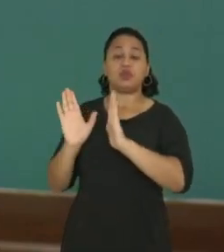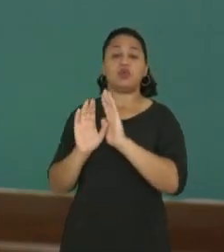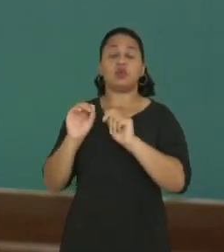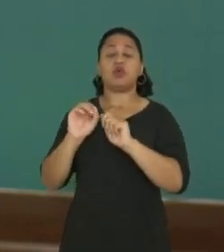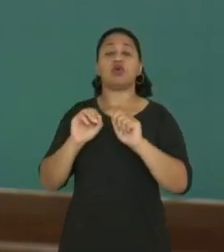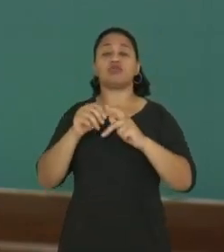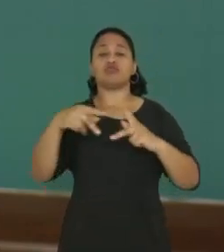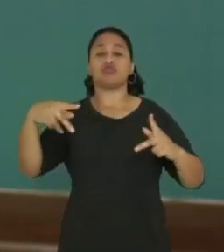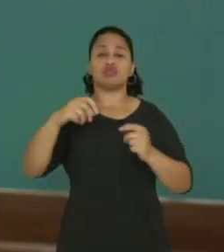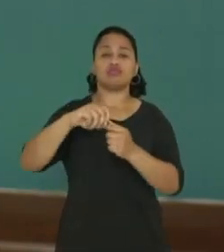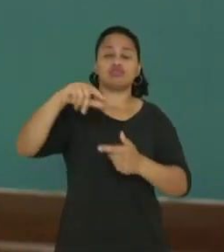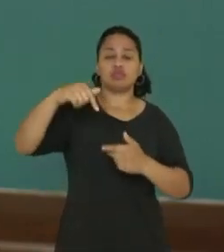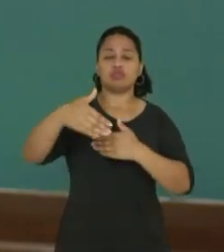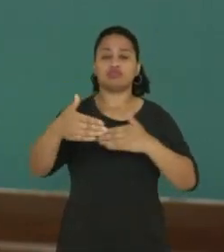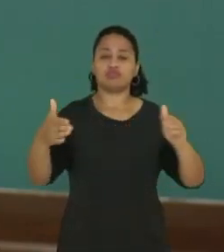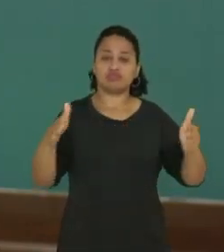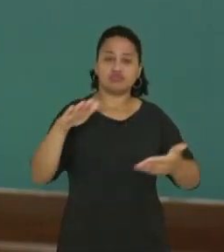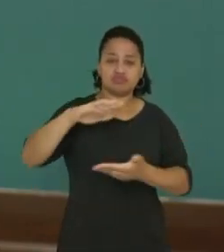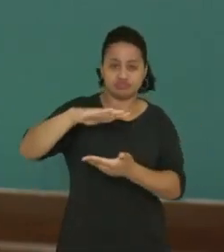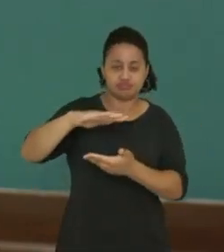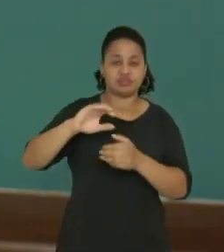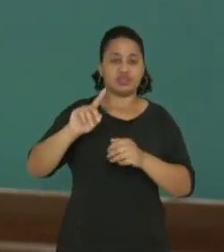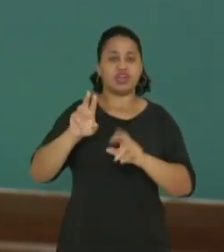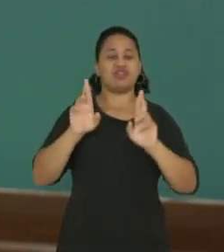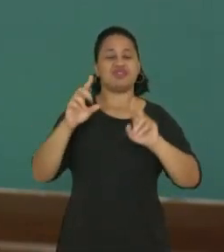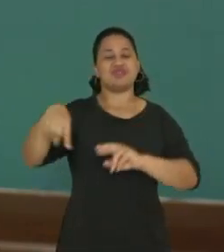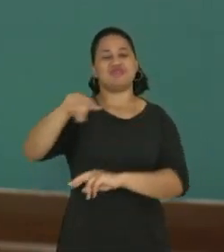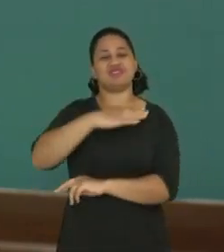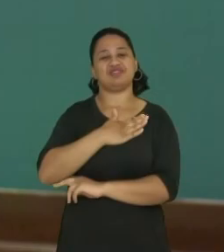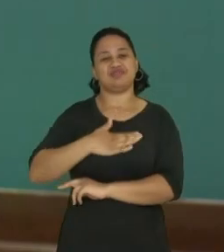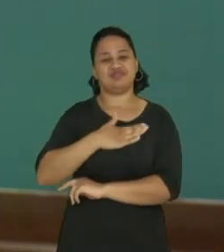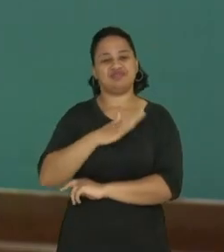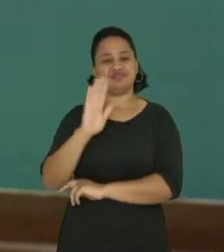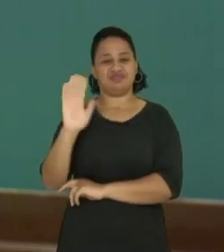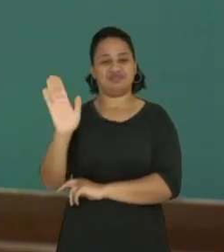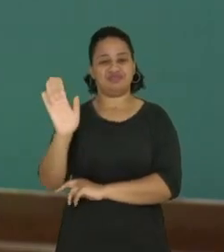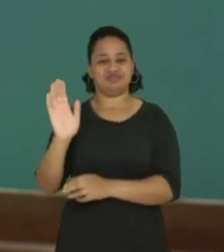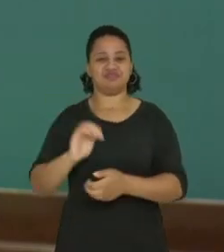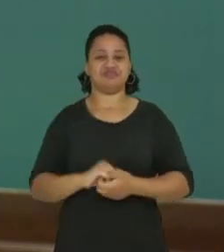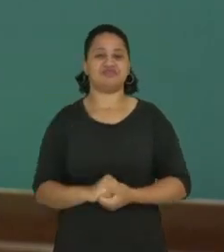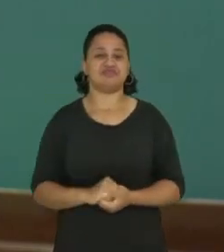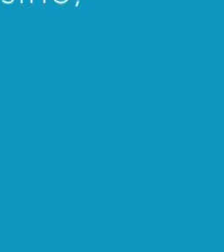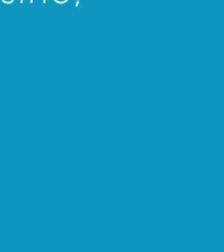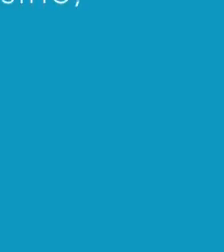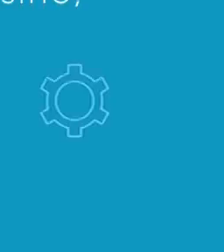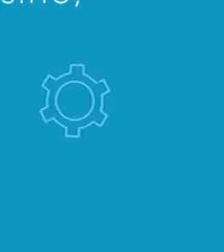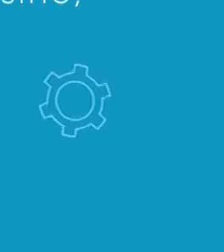sobre o volume, né, de blocos retangulares. Espero que vocês tenham gostado e até breve!